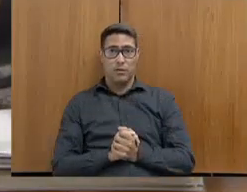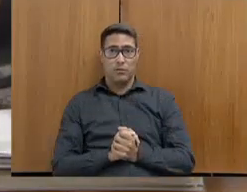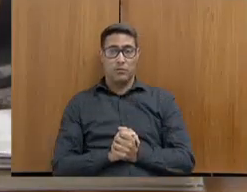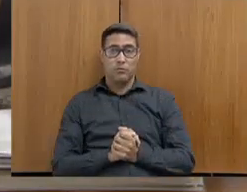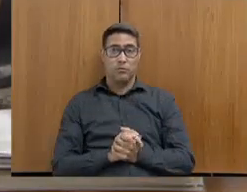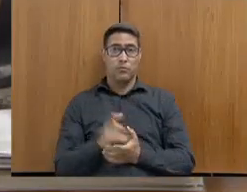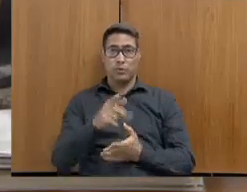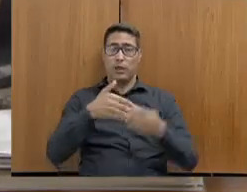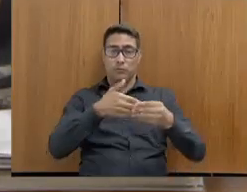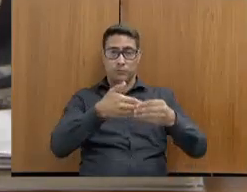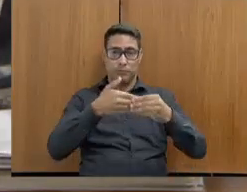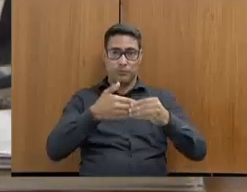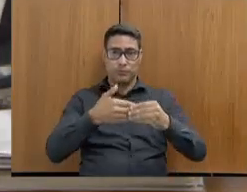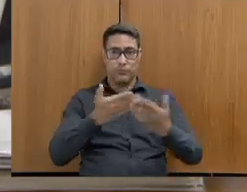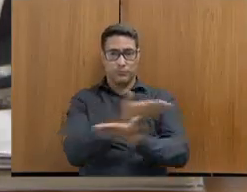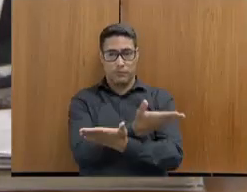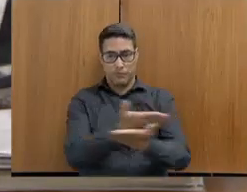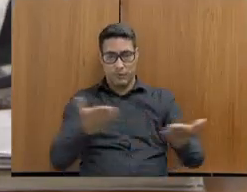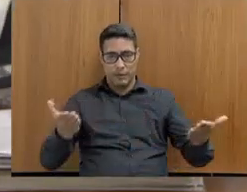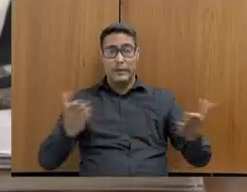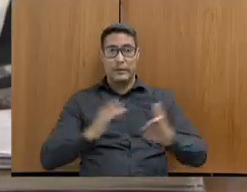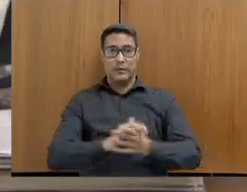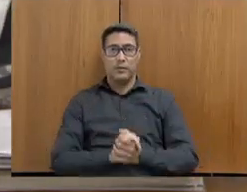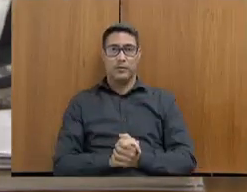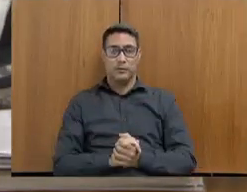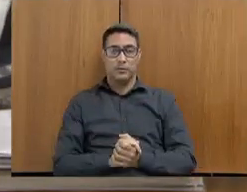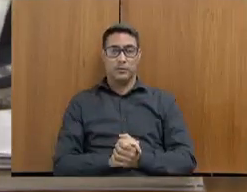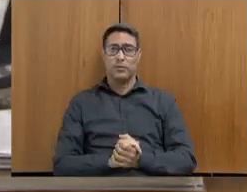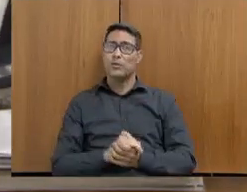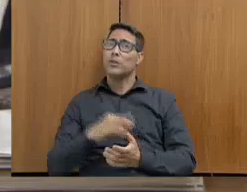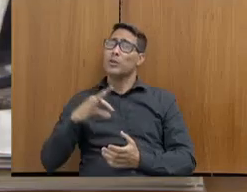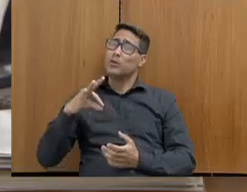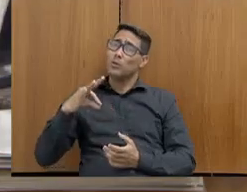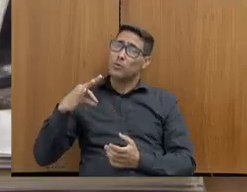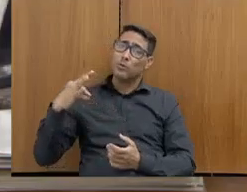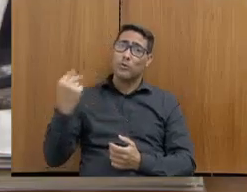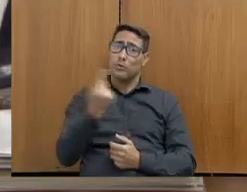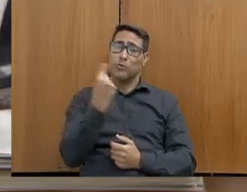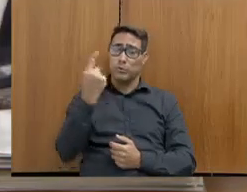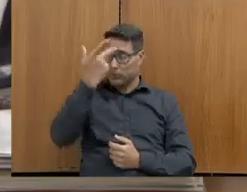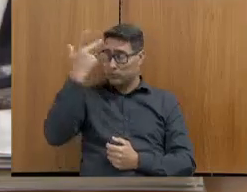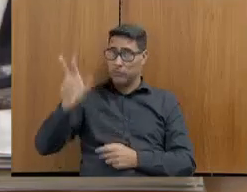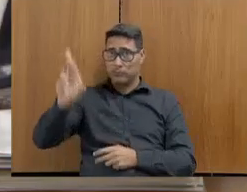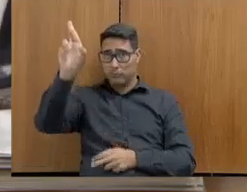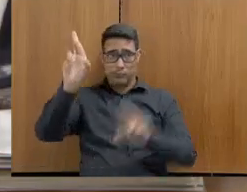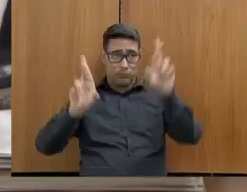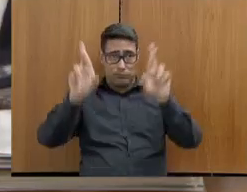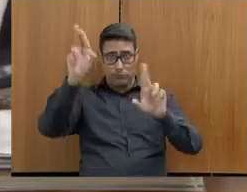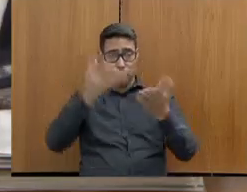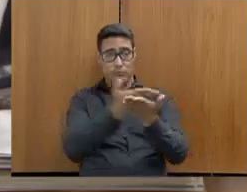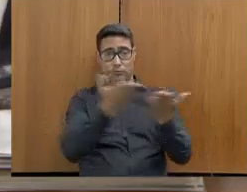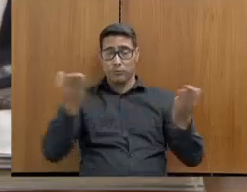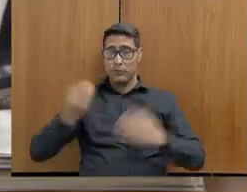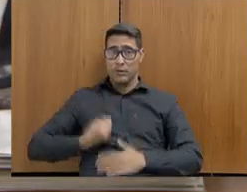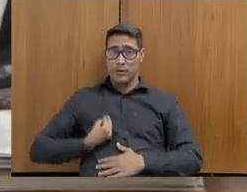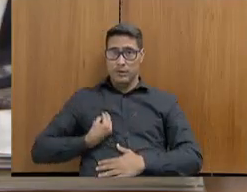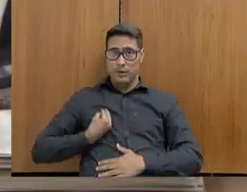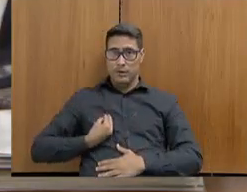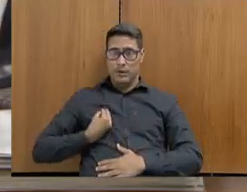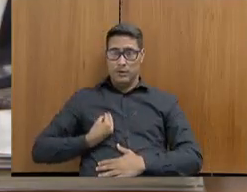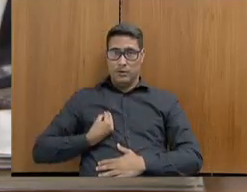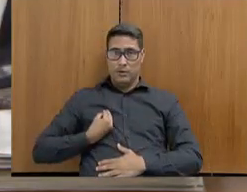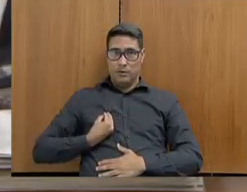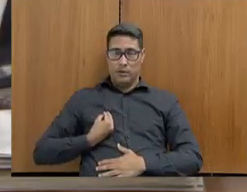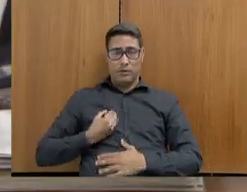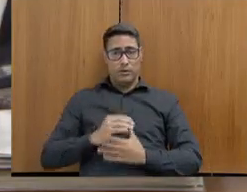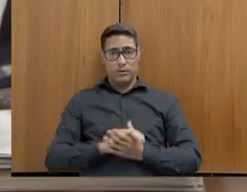demais deputados deputadas todas as autoridades presentes na pessoa da Dra Letícia gambogi